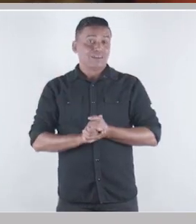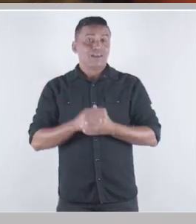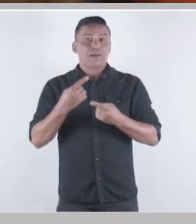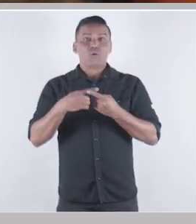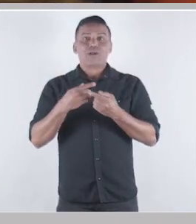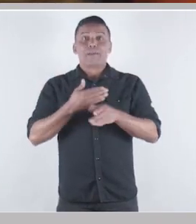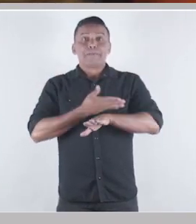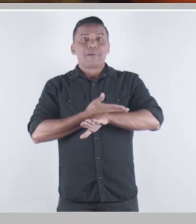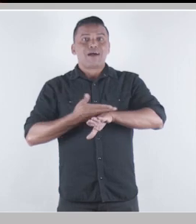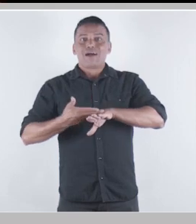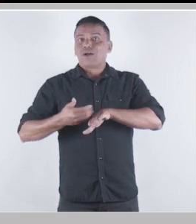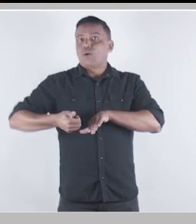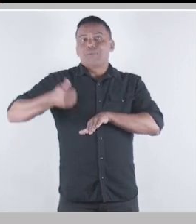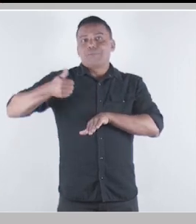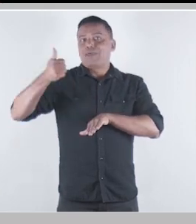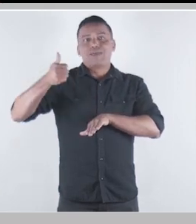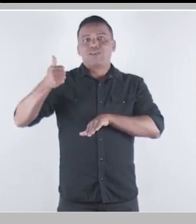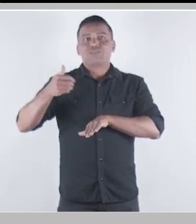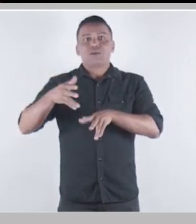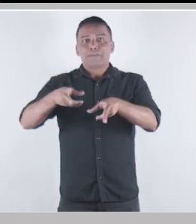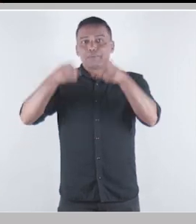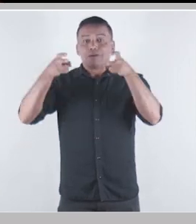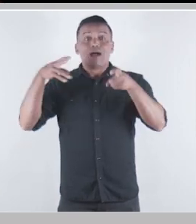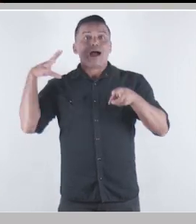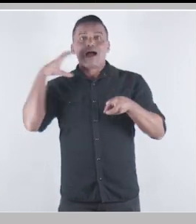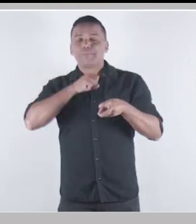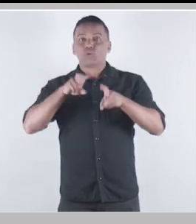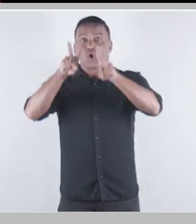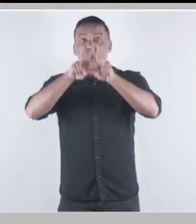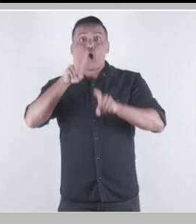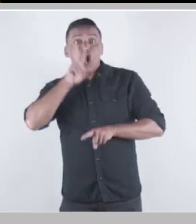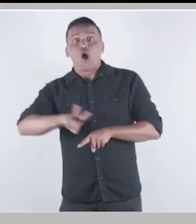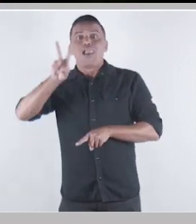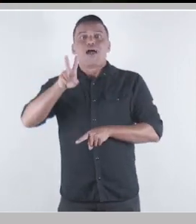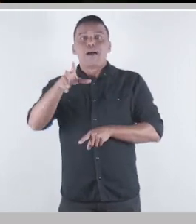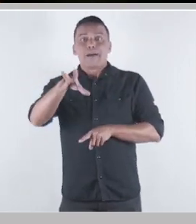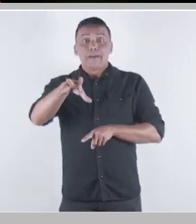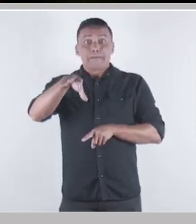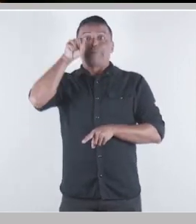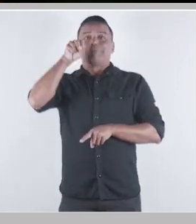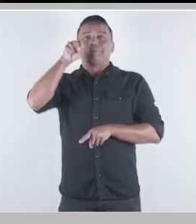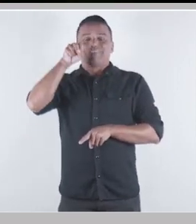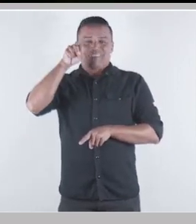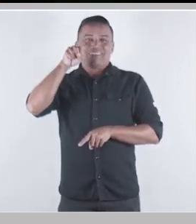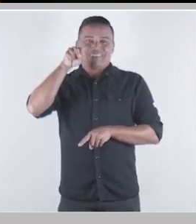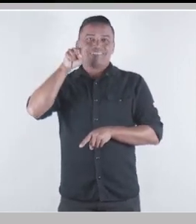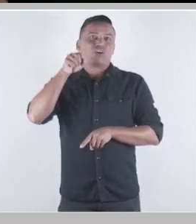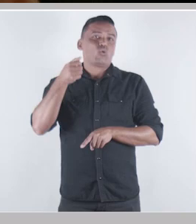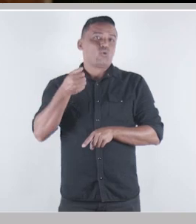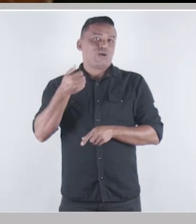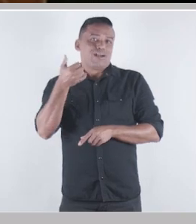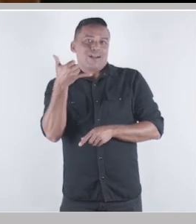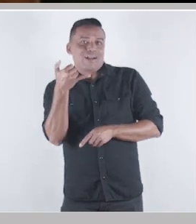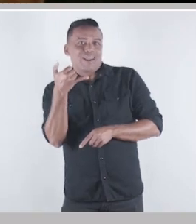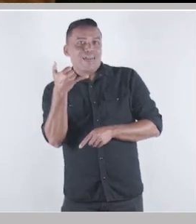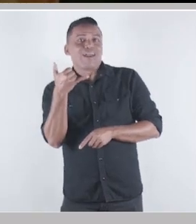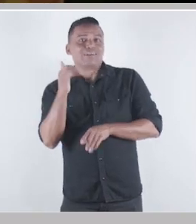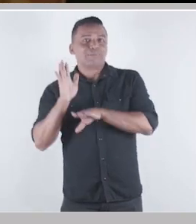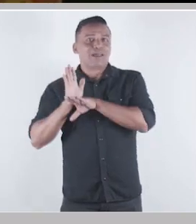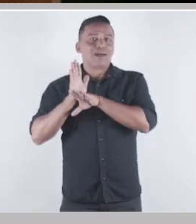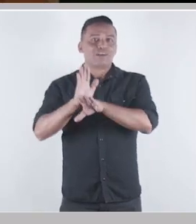a primeira coisa que a gente percebe, assim, no olhar, né? Então, estou utilizando essas canetas para dar um pouco essa noção